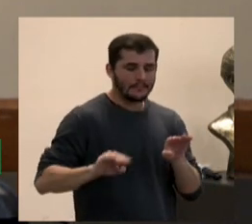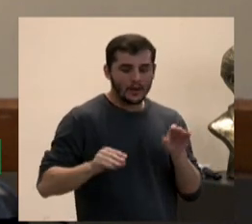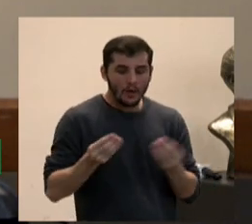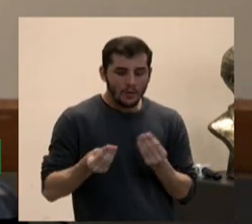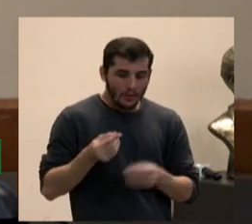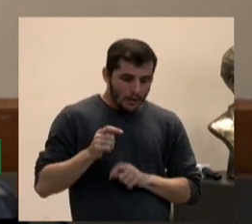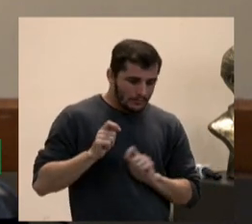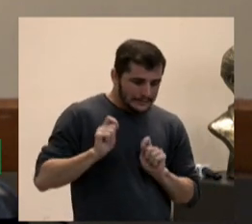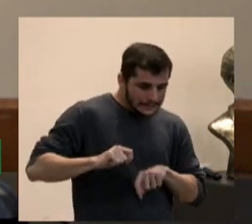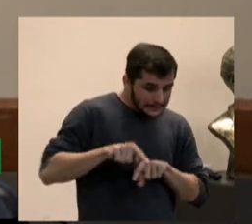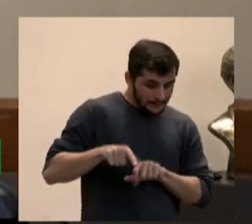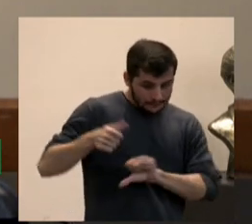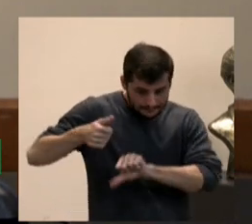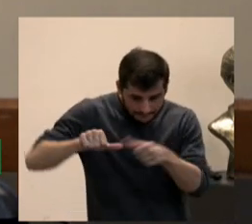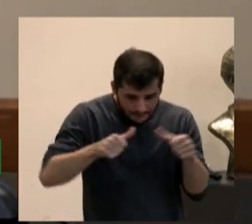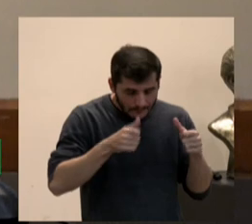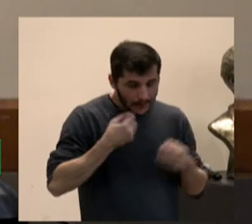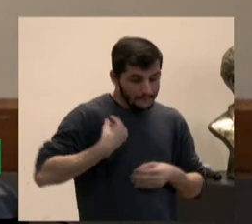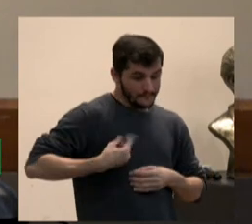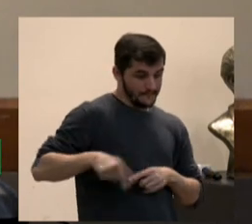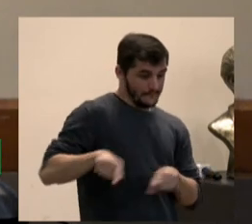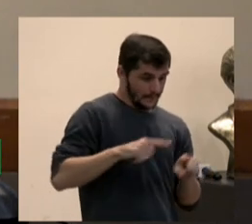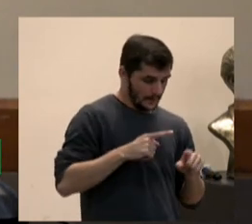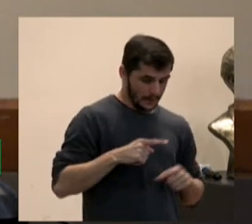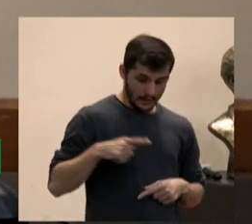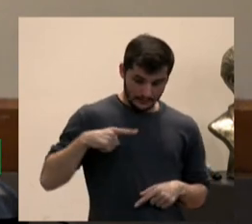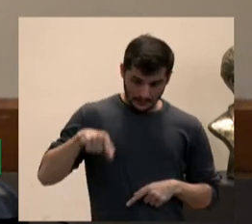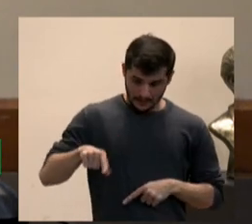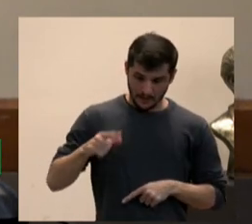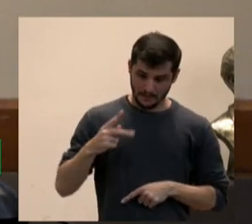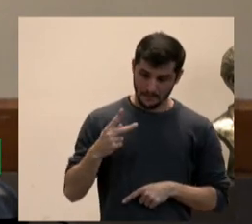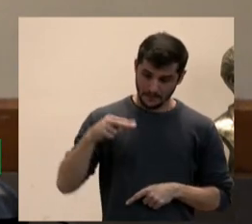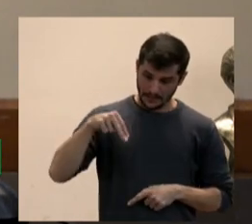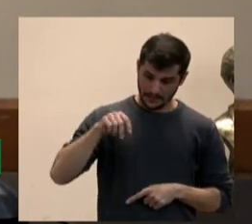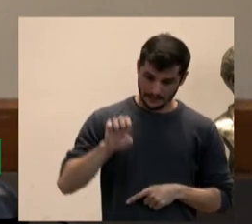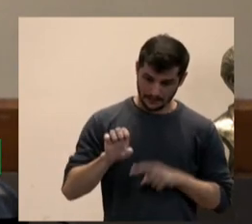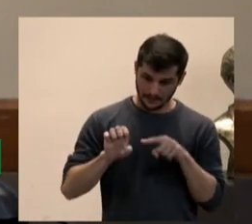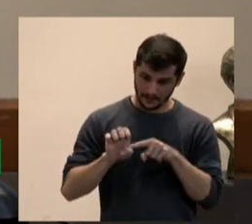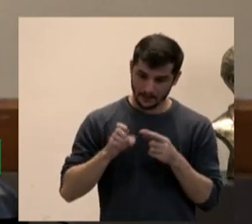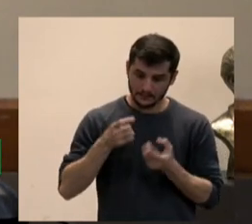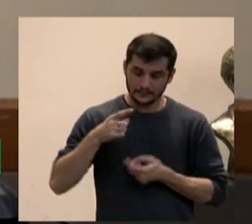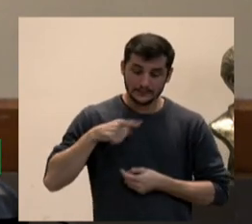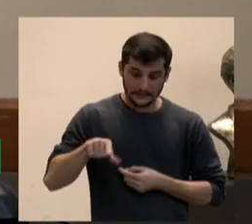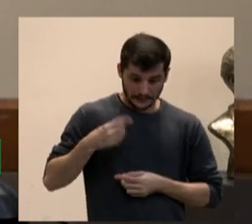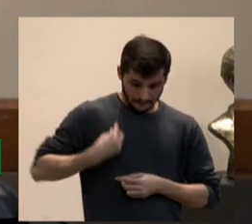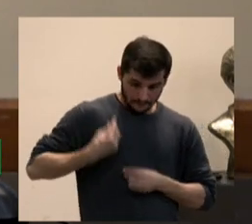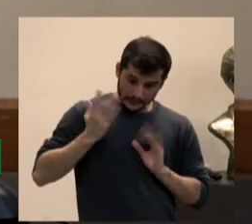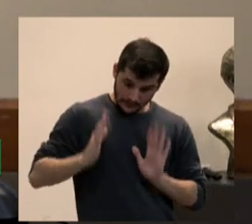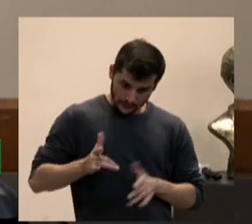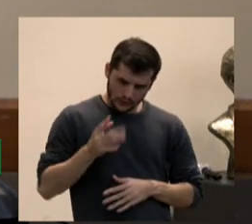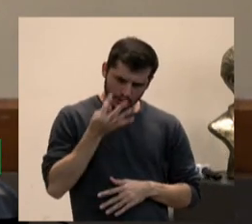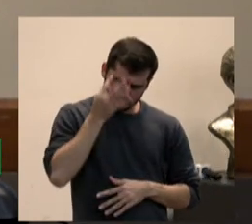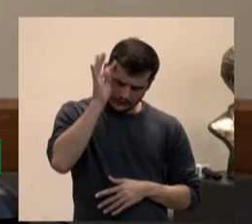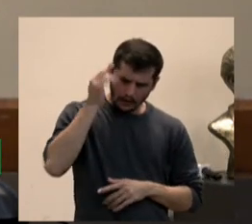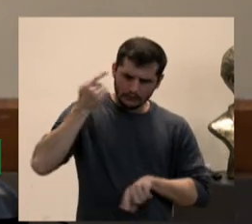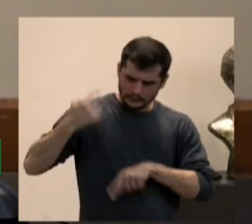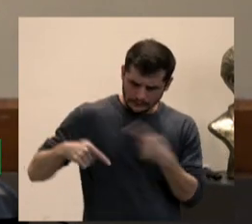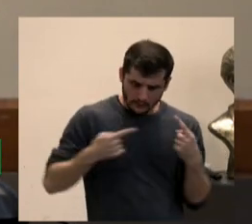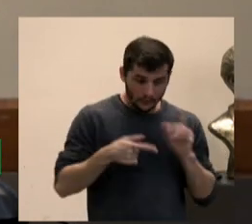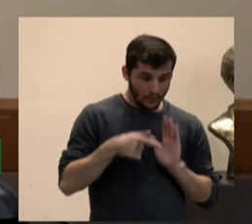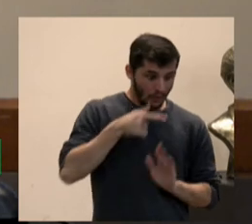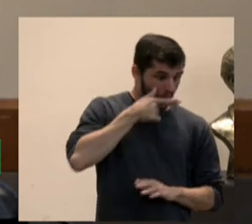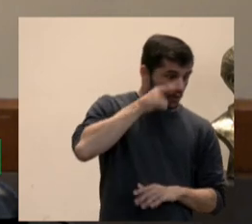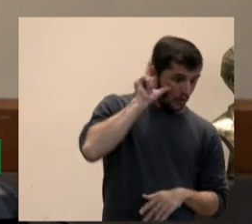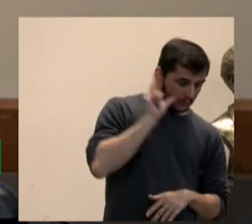essa análise do PNE, né, que sua vigência terminou teoricamente ontem, né, desses